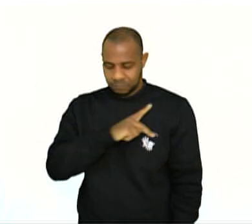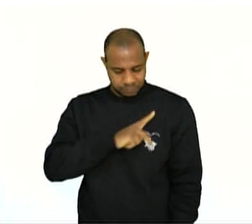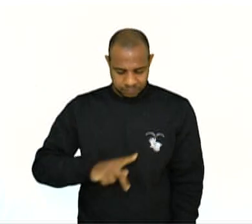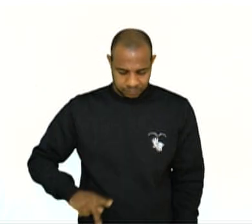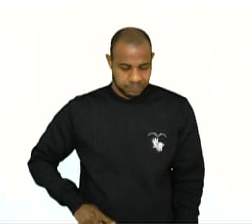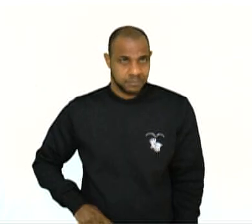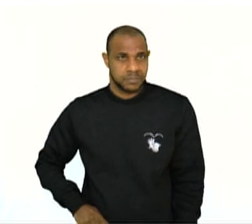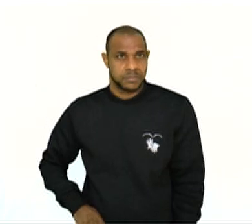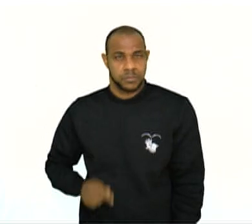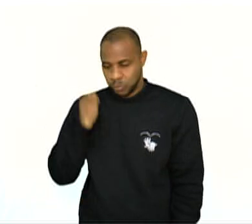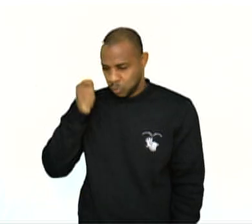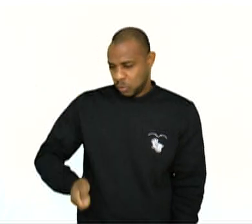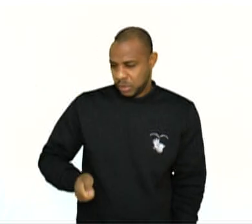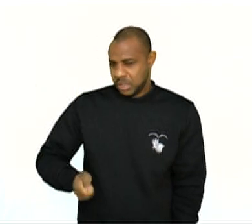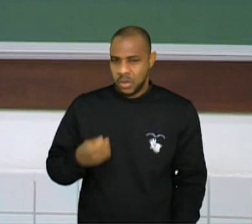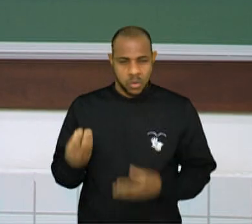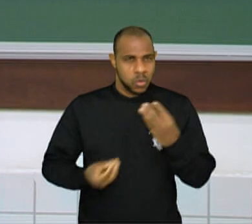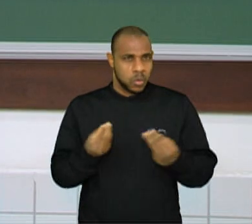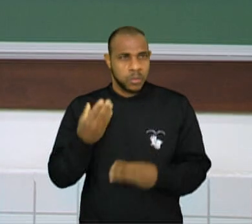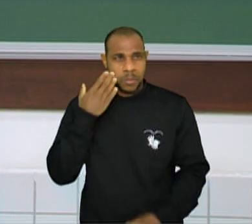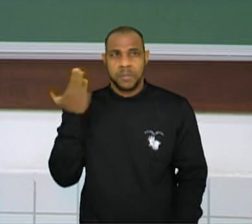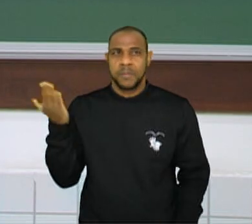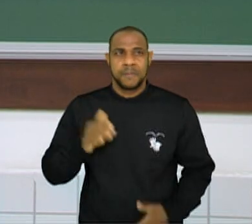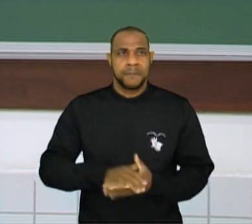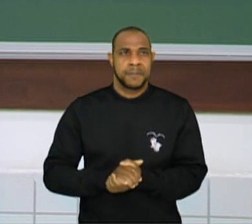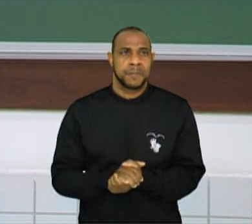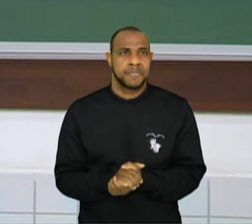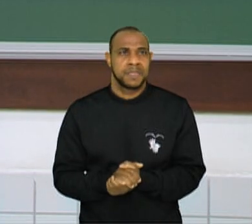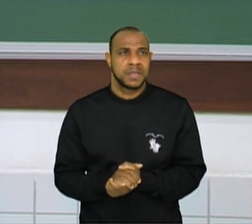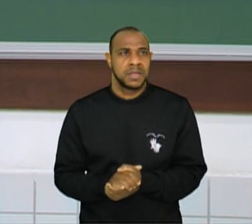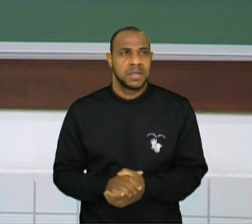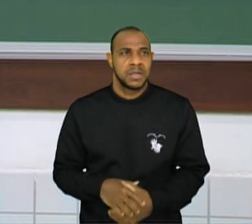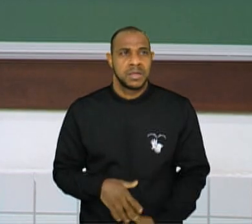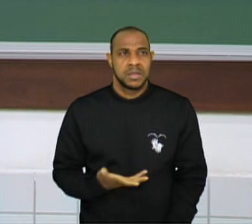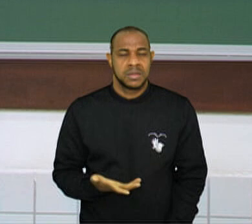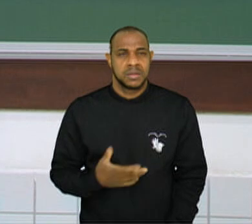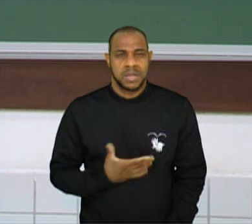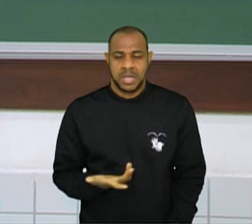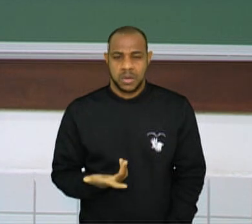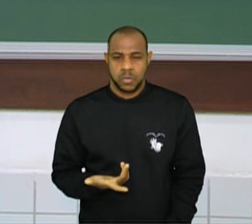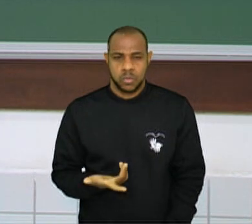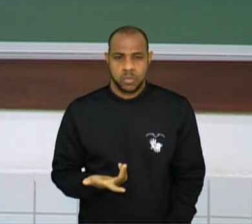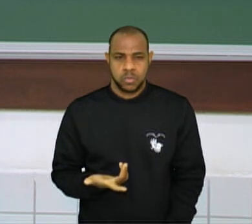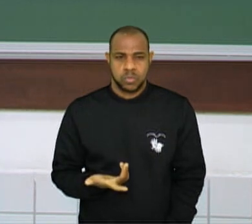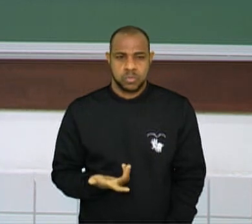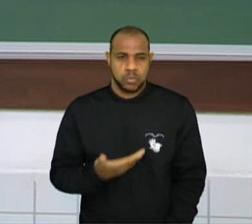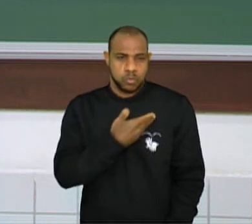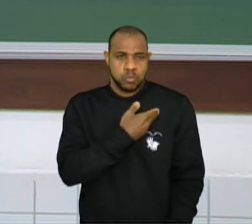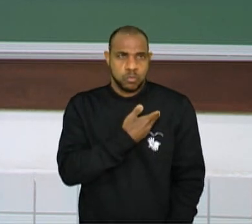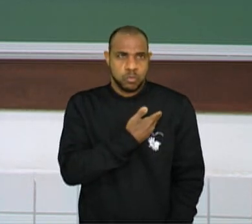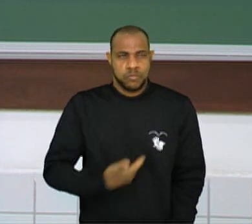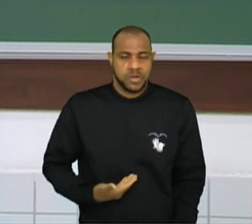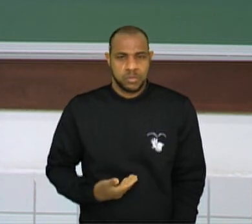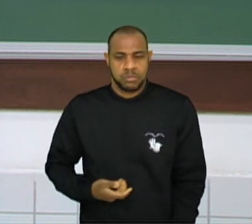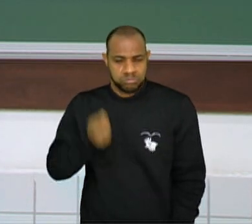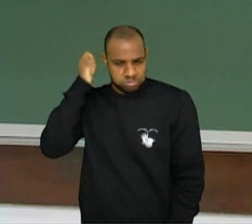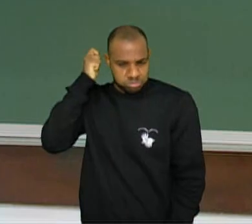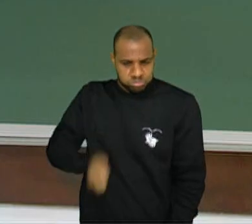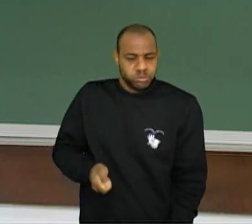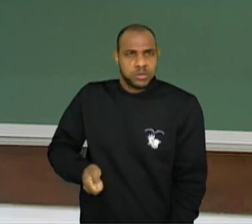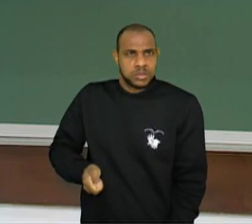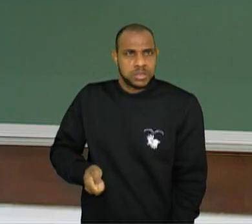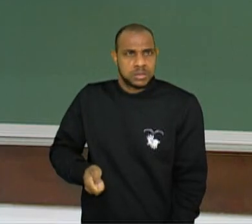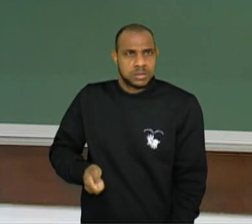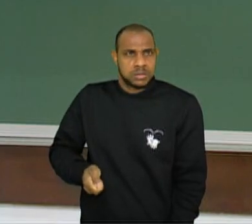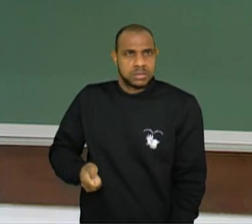ideia na mente, não é muito complicado. Um governo autoritário é um governo que centraliza poderes no executivo. Quais são